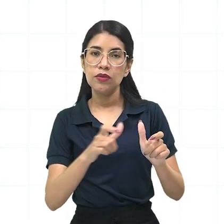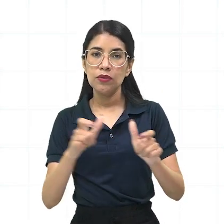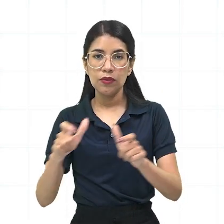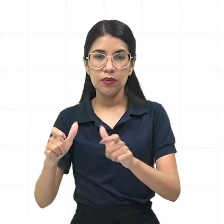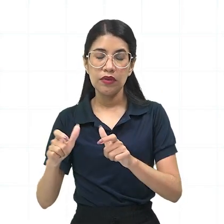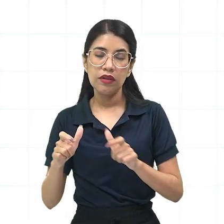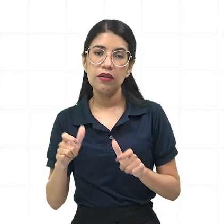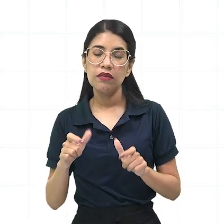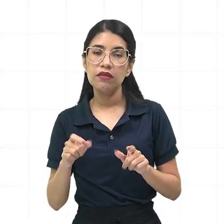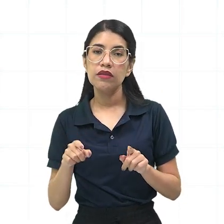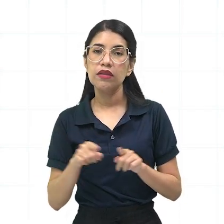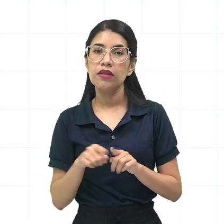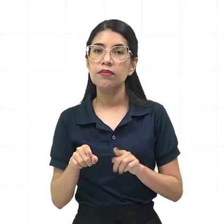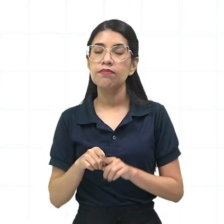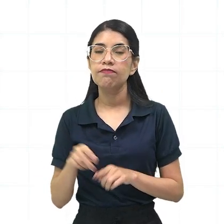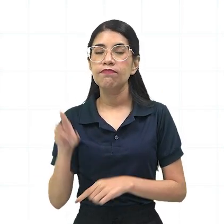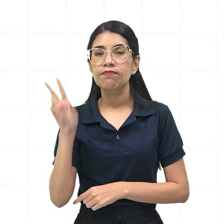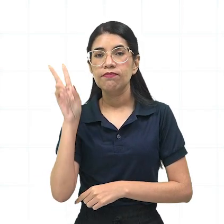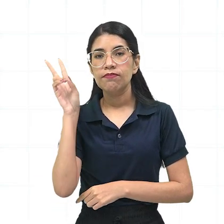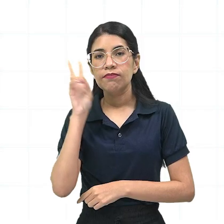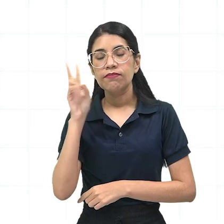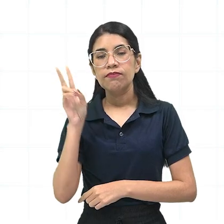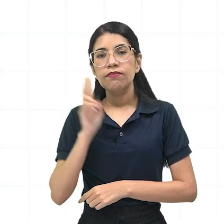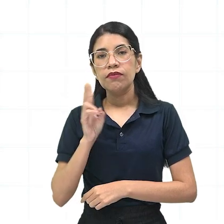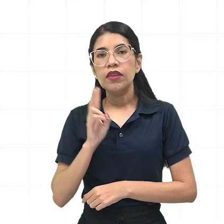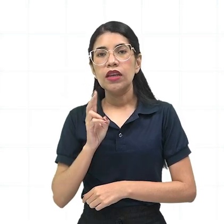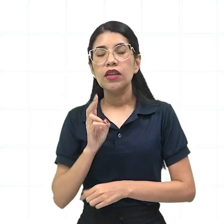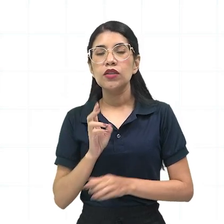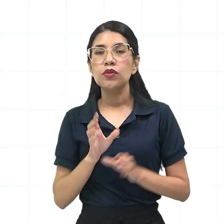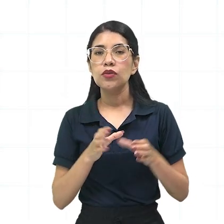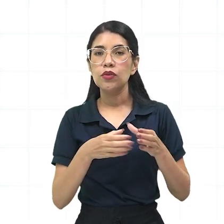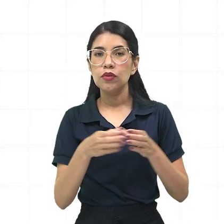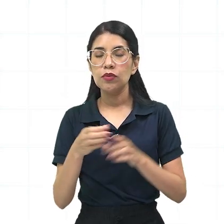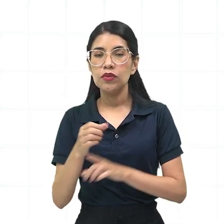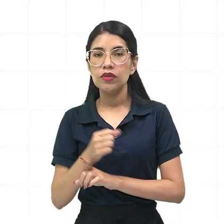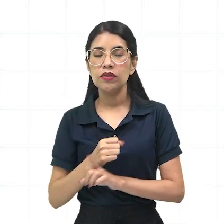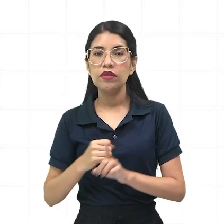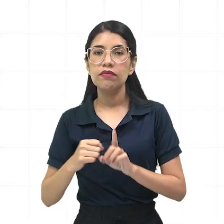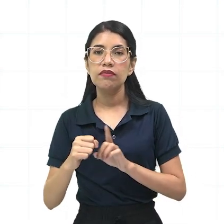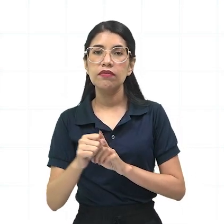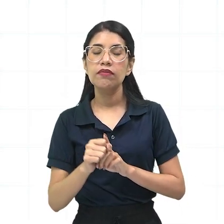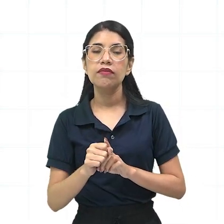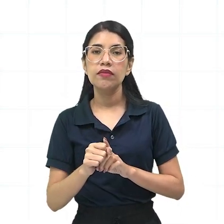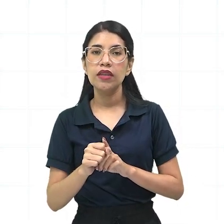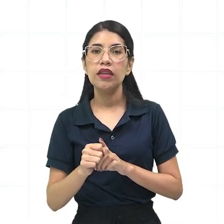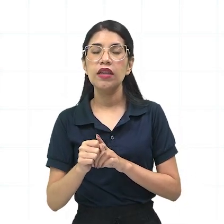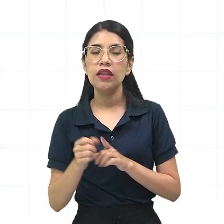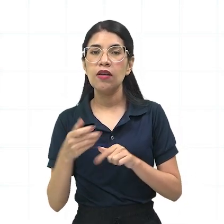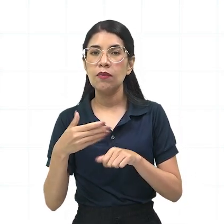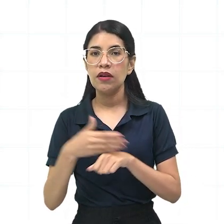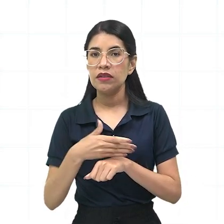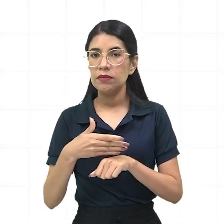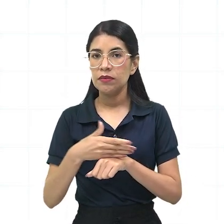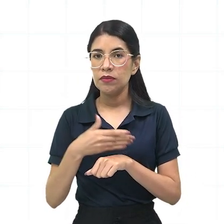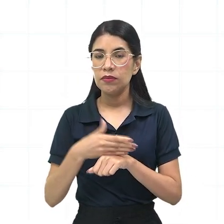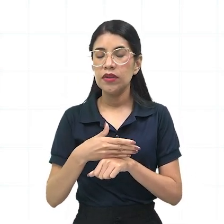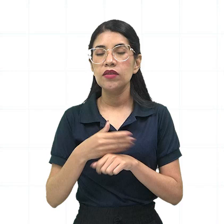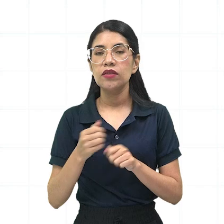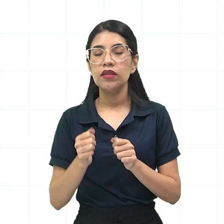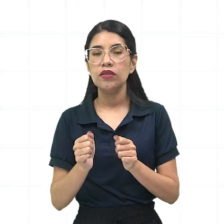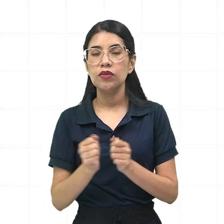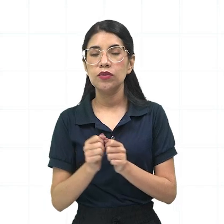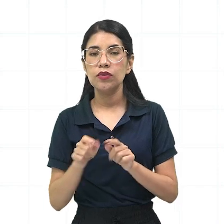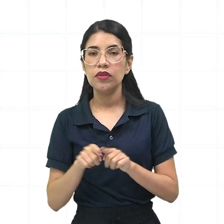geográfica, da questão histórica, das classes sociais que vão estar ali junto com o